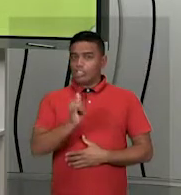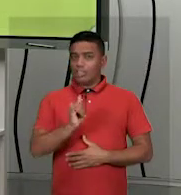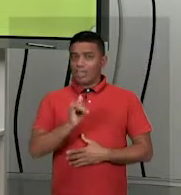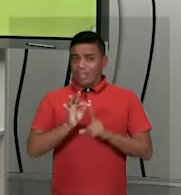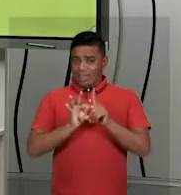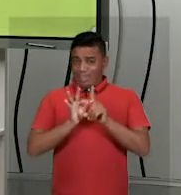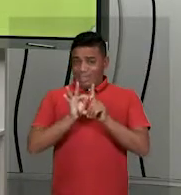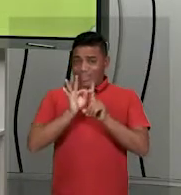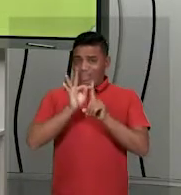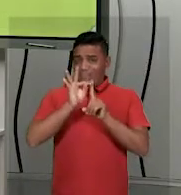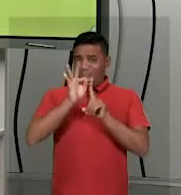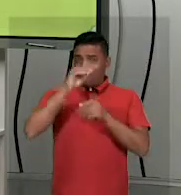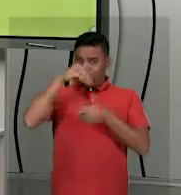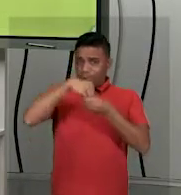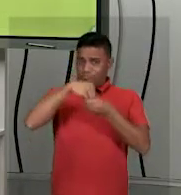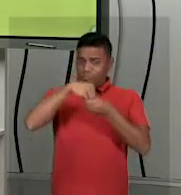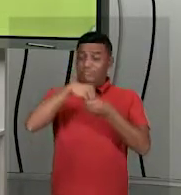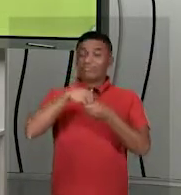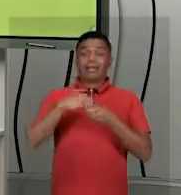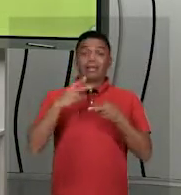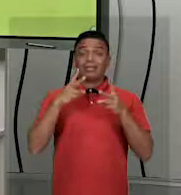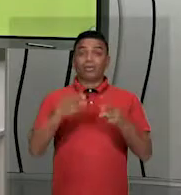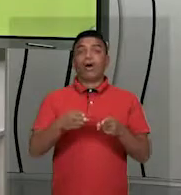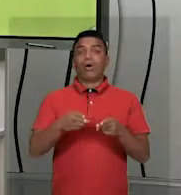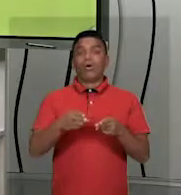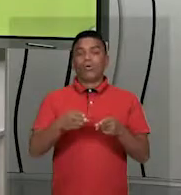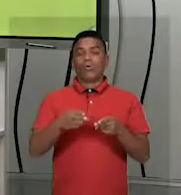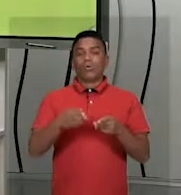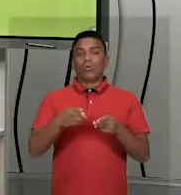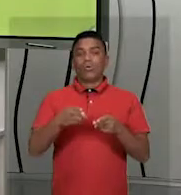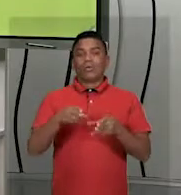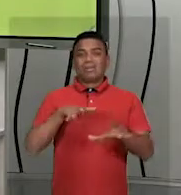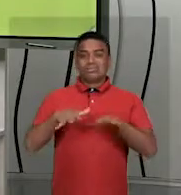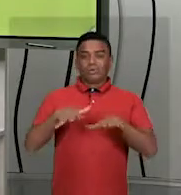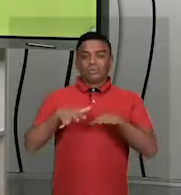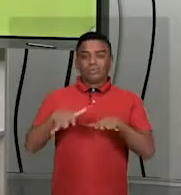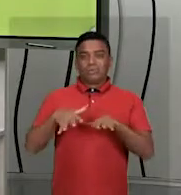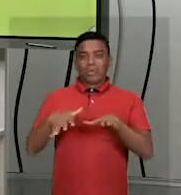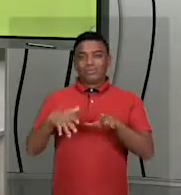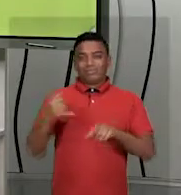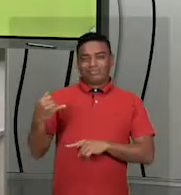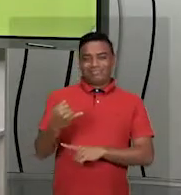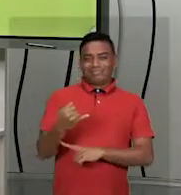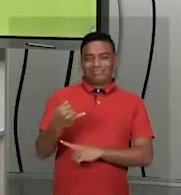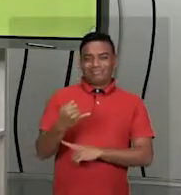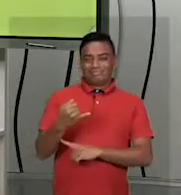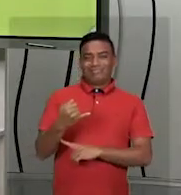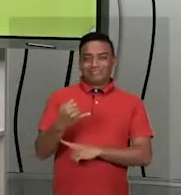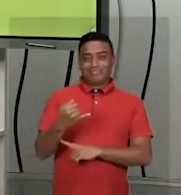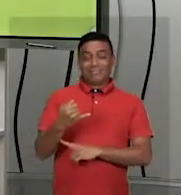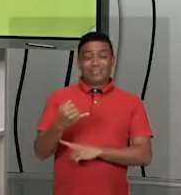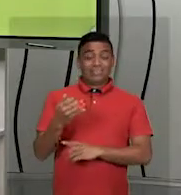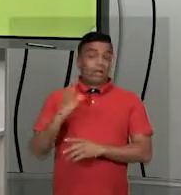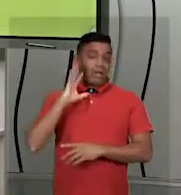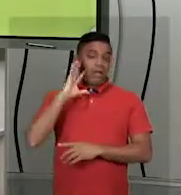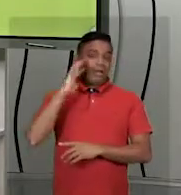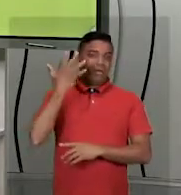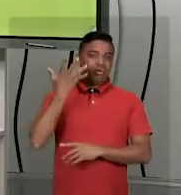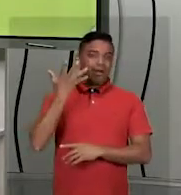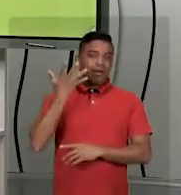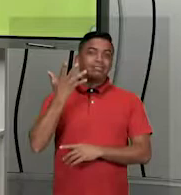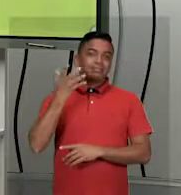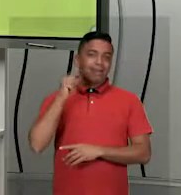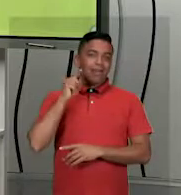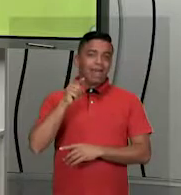térmica interna, vai ser igual ao trabalho, ao negativo do trabalho realizado naquela